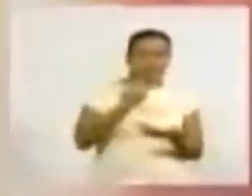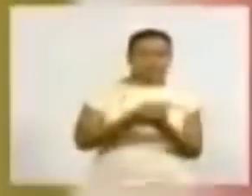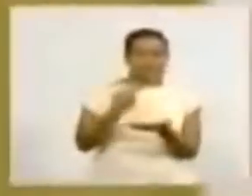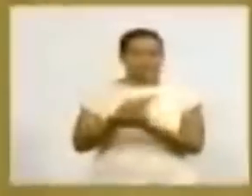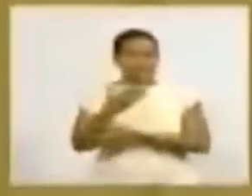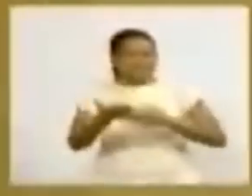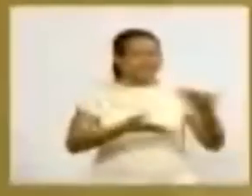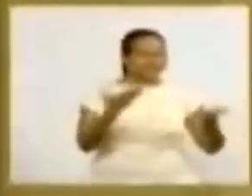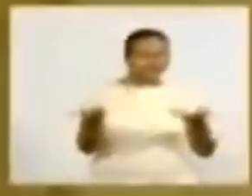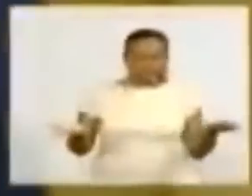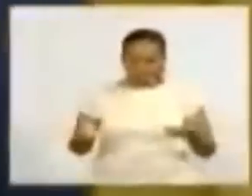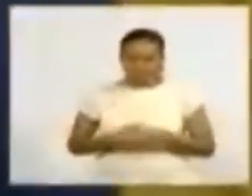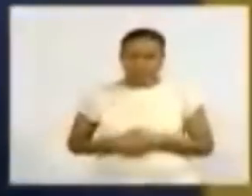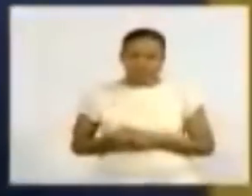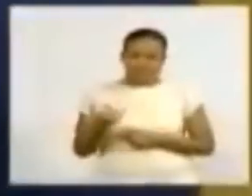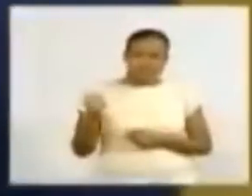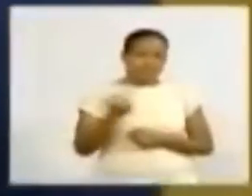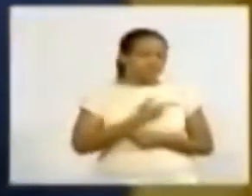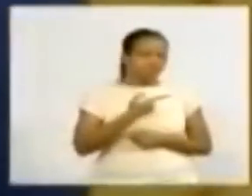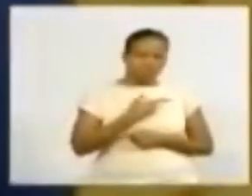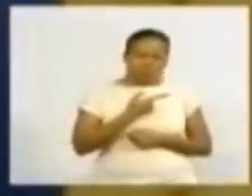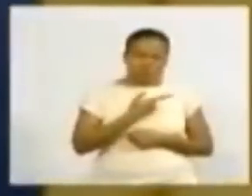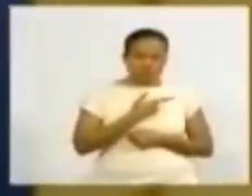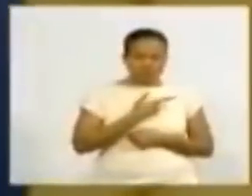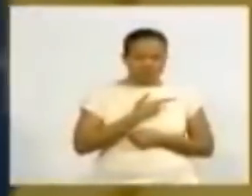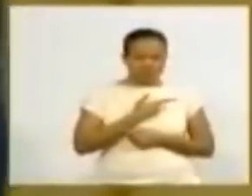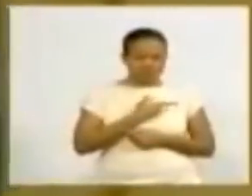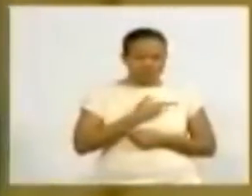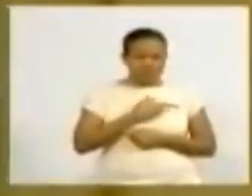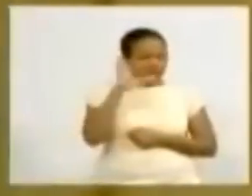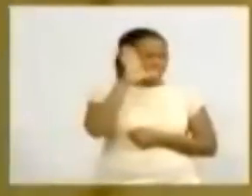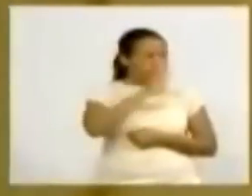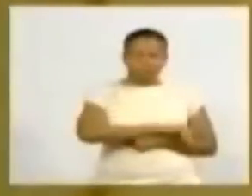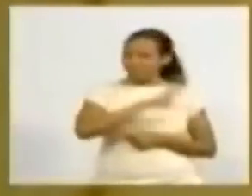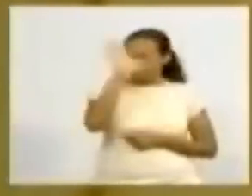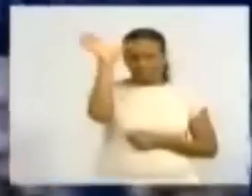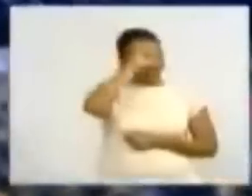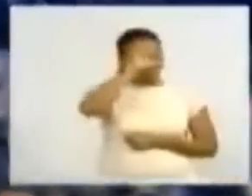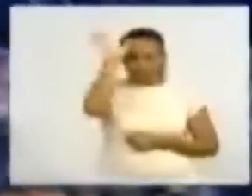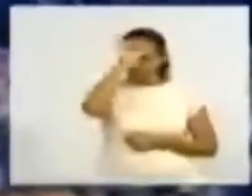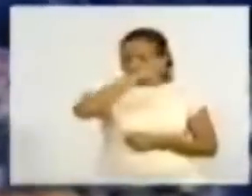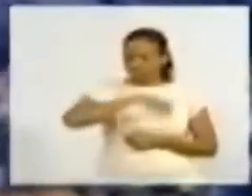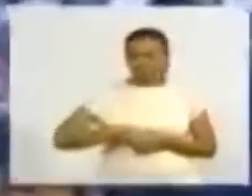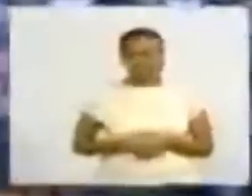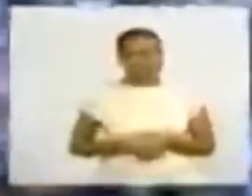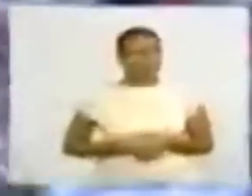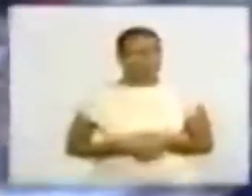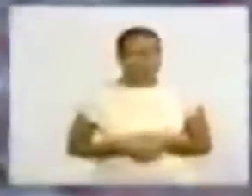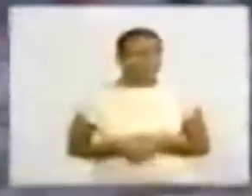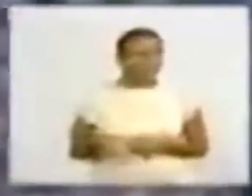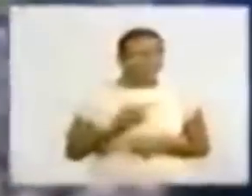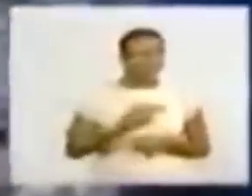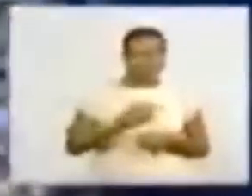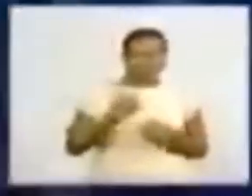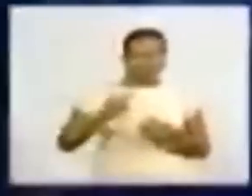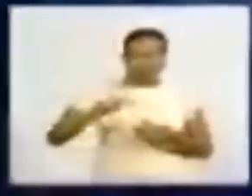uns com os outros. E se a gente não aprender as luzes da misericórdia, se a gente não aprender a ficar debaixo dos pés de